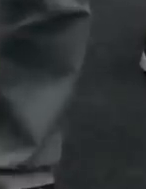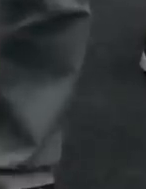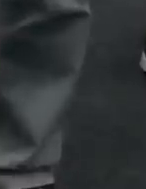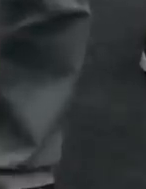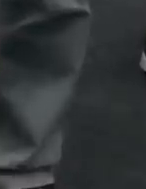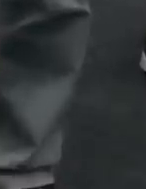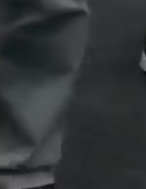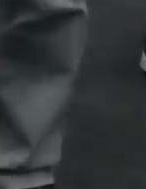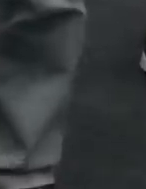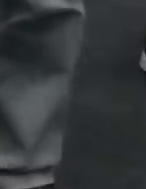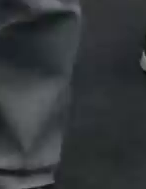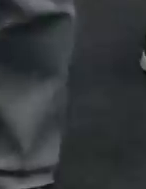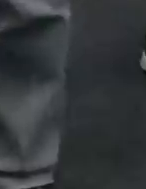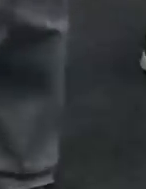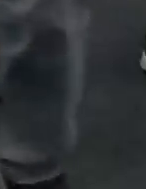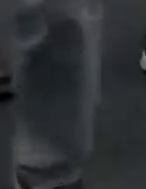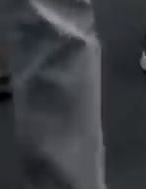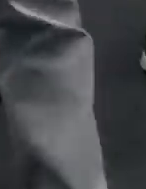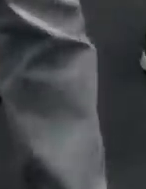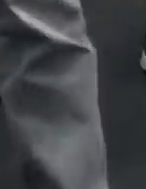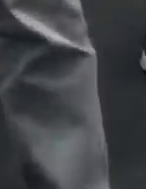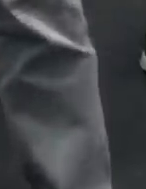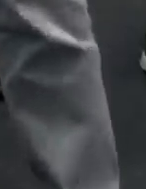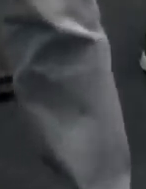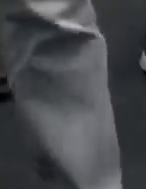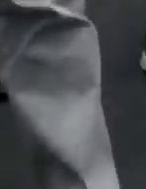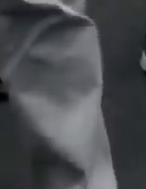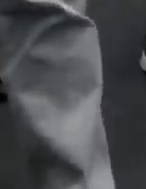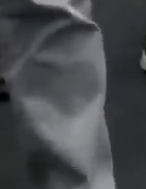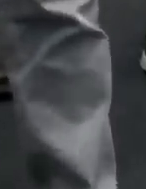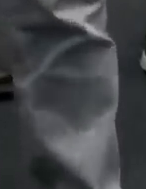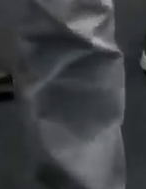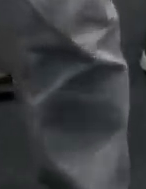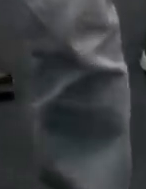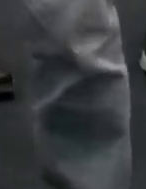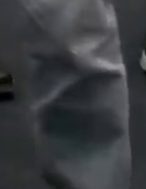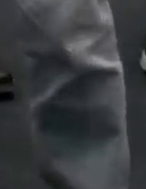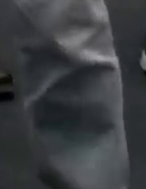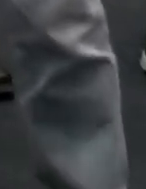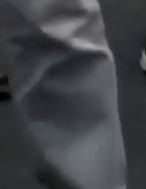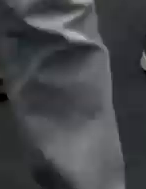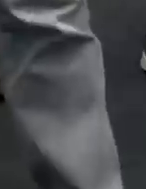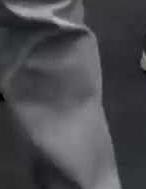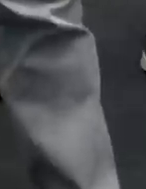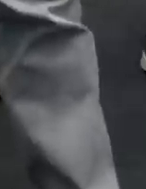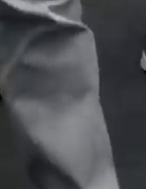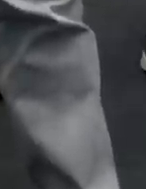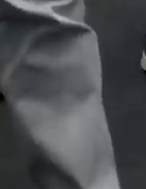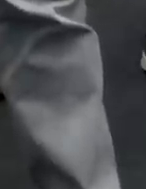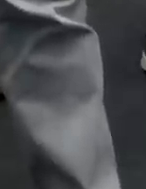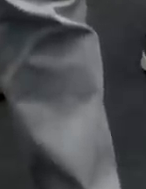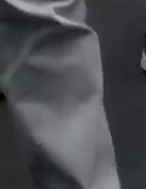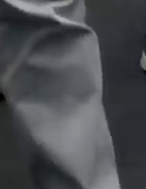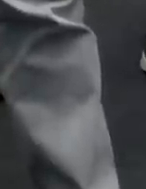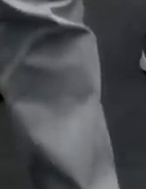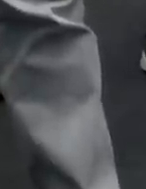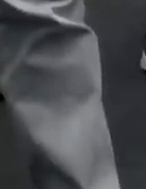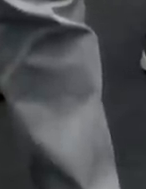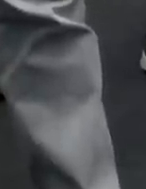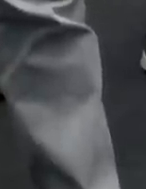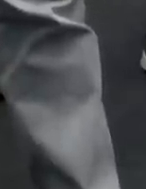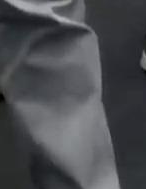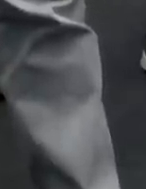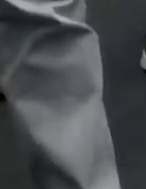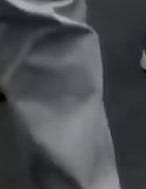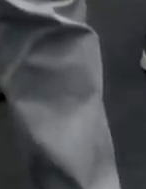tem vários pontos ali que foram revistos e o acordo que não foi revelado era de que vários pontos que foram